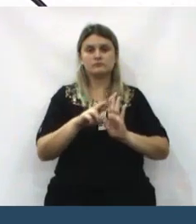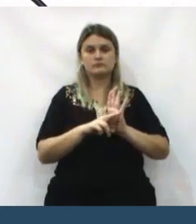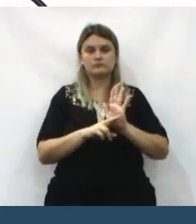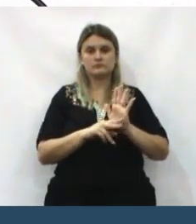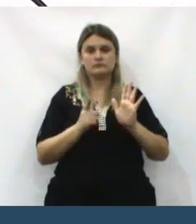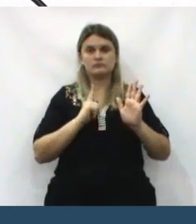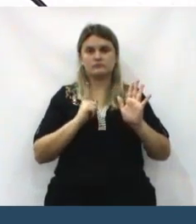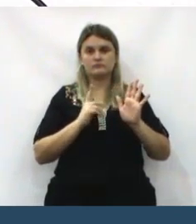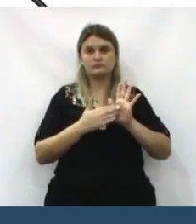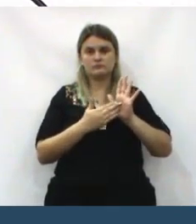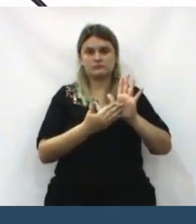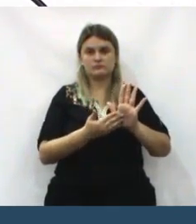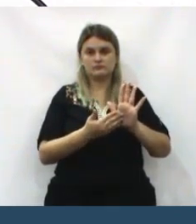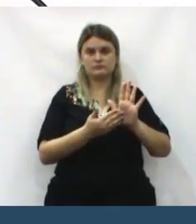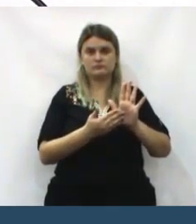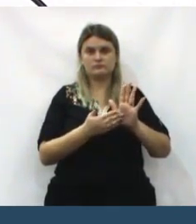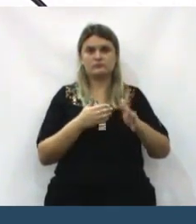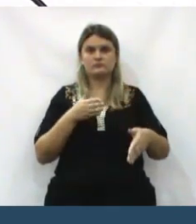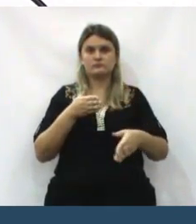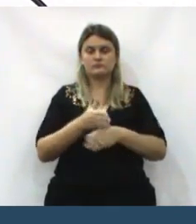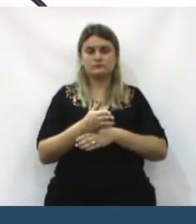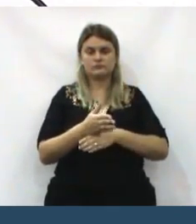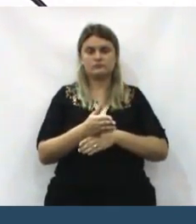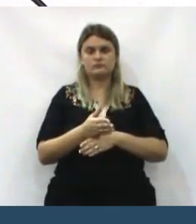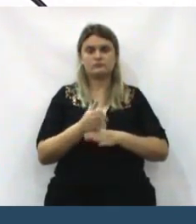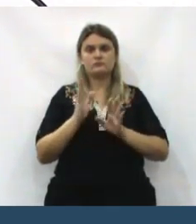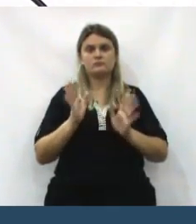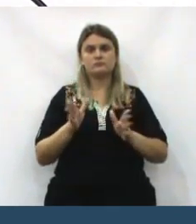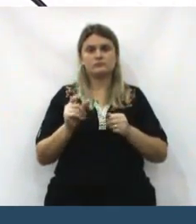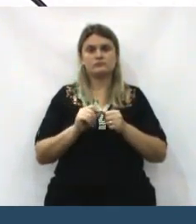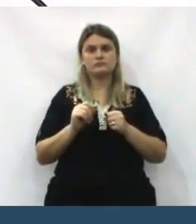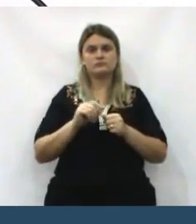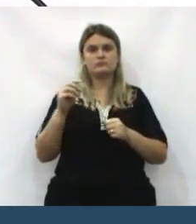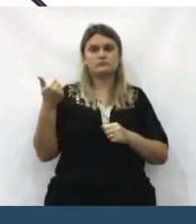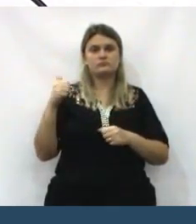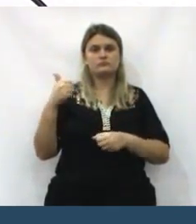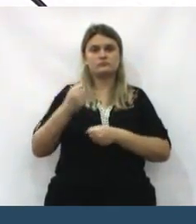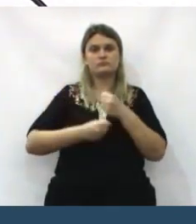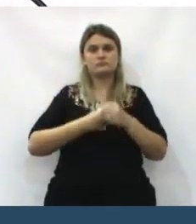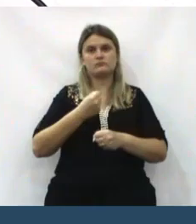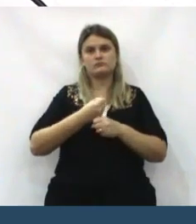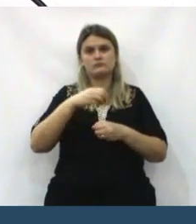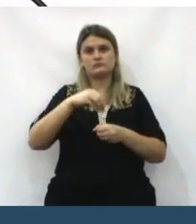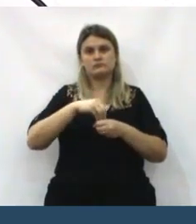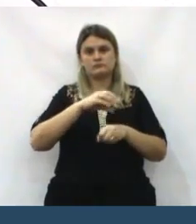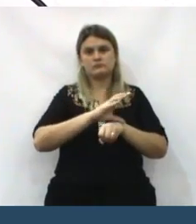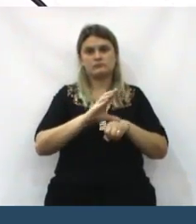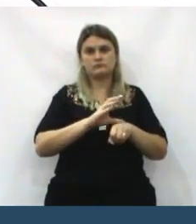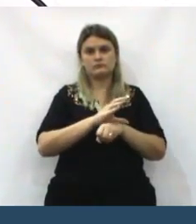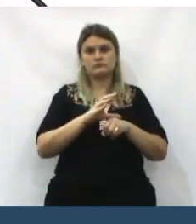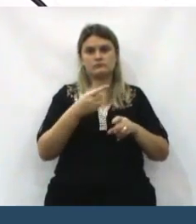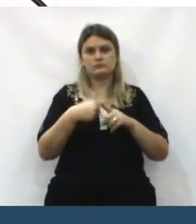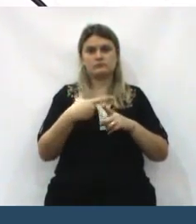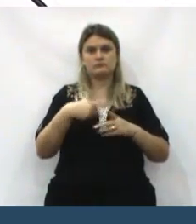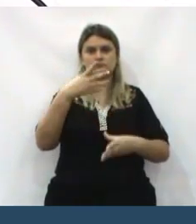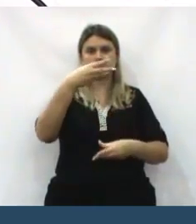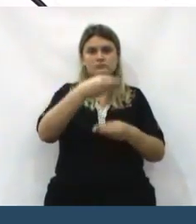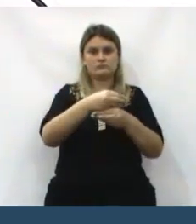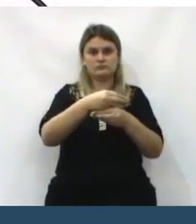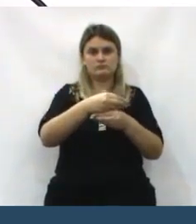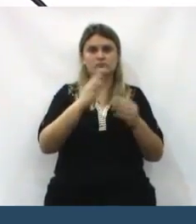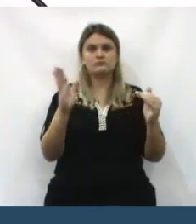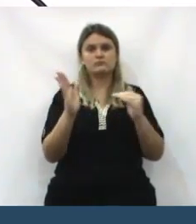Essas normas que eu passei para vocês entrou em vigor fazem 11 anos na Constituição, através da